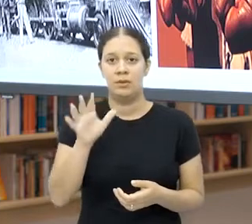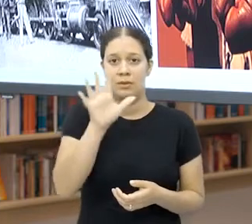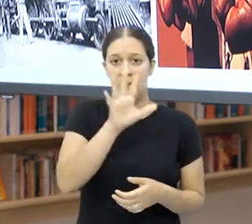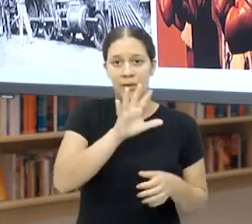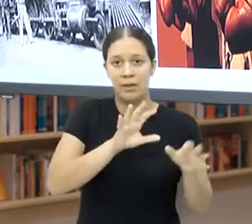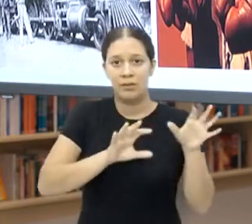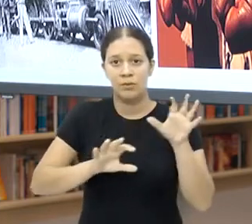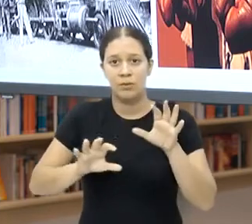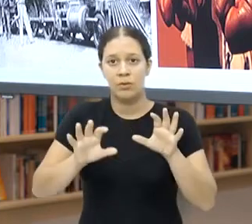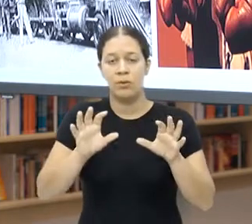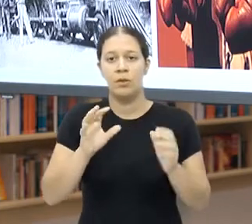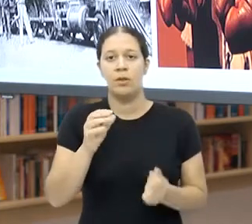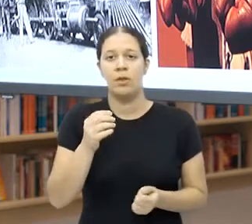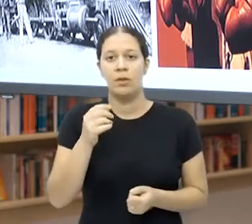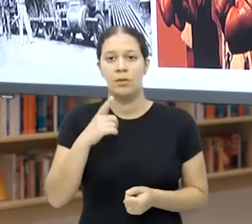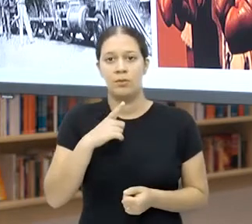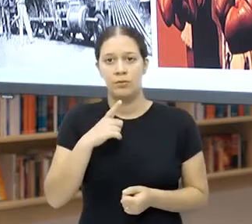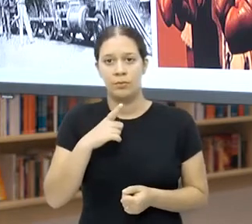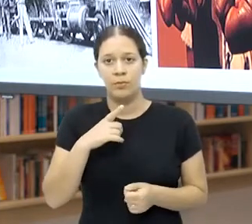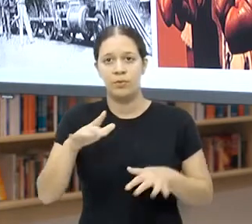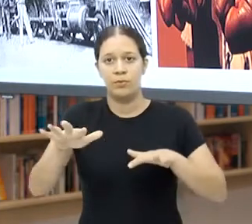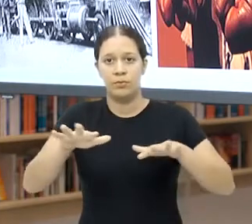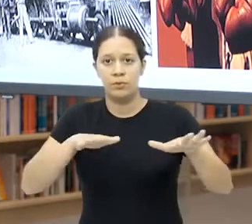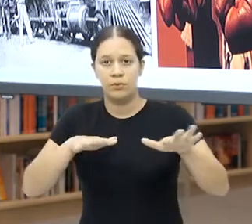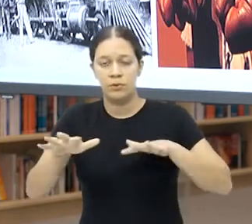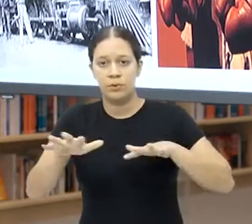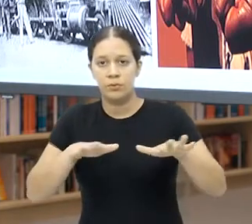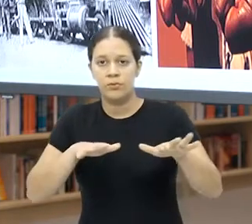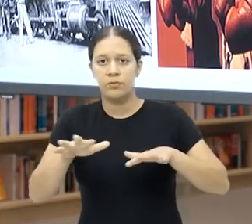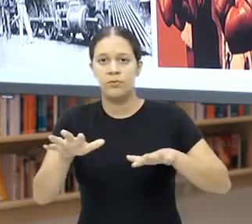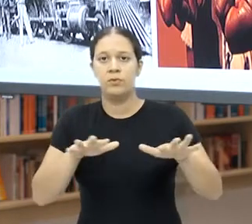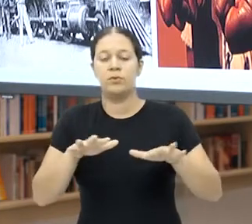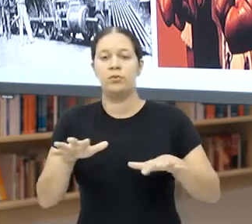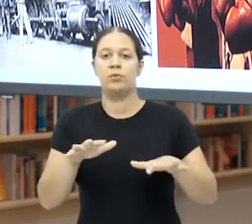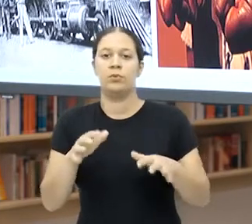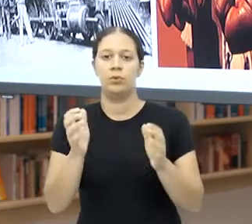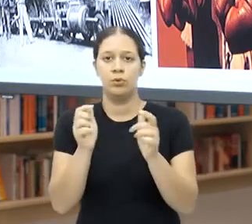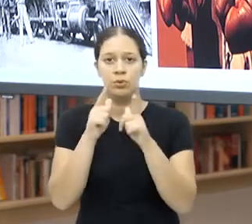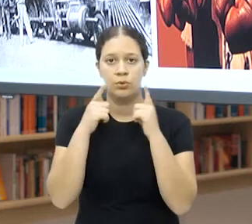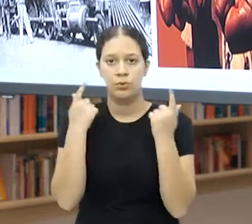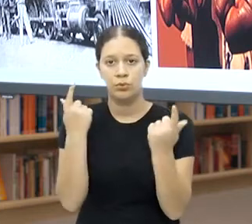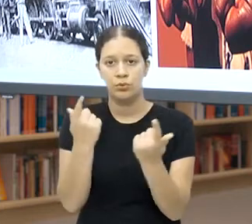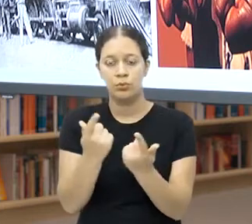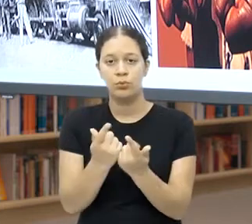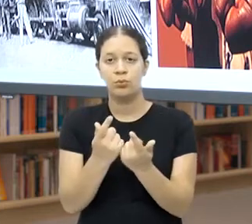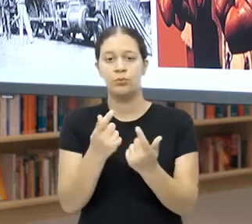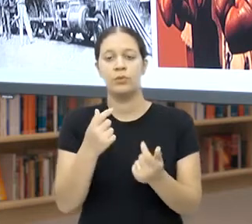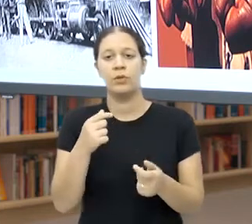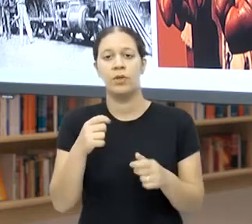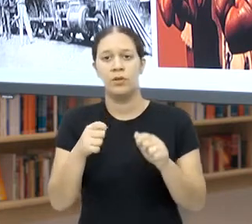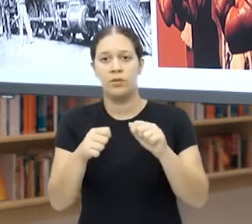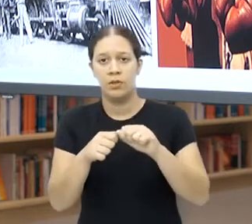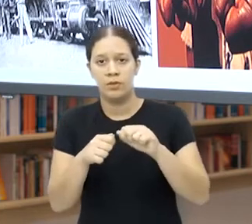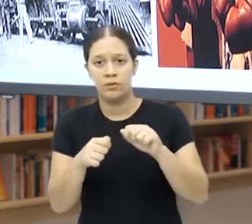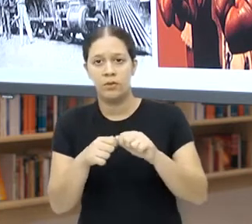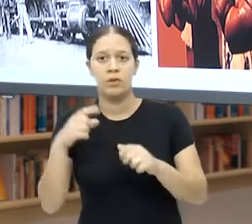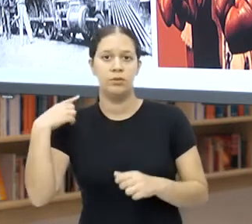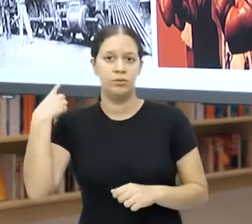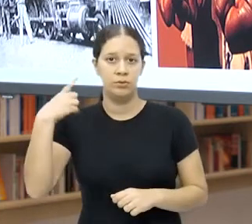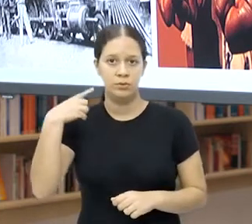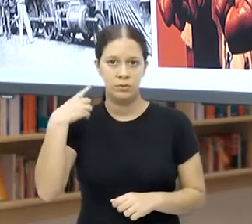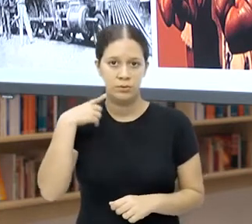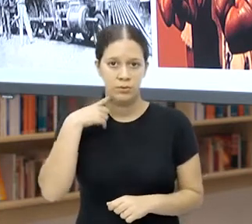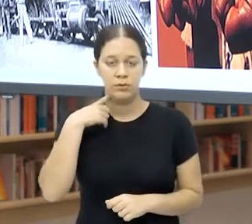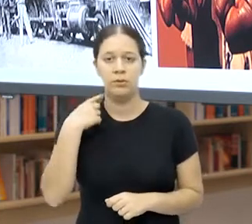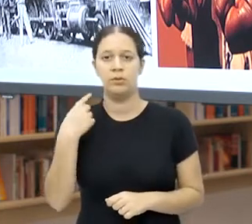é justamente a questão dos movimentos abolicionistas. Era um movimento de grupo de intelectuais que era formado por